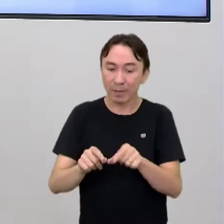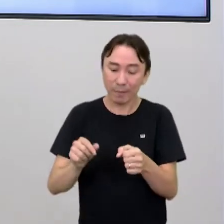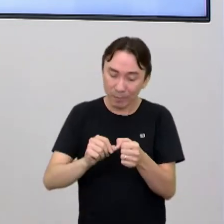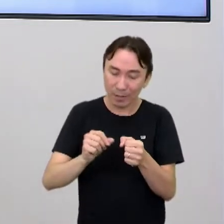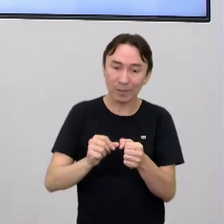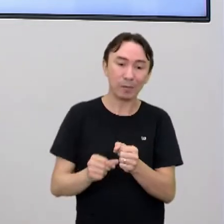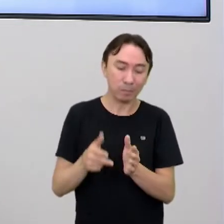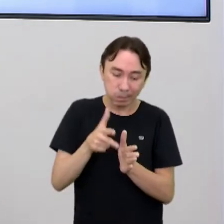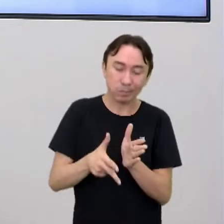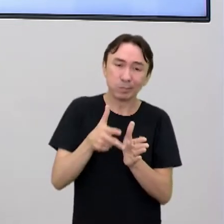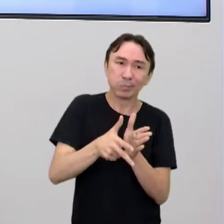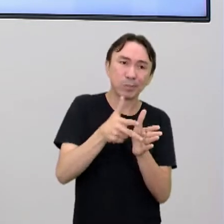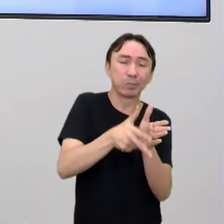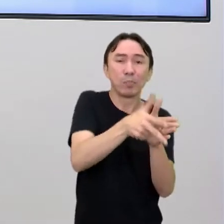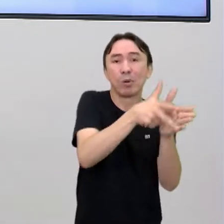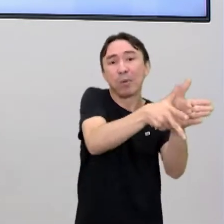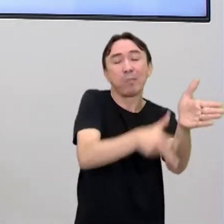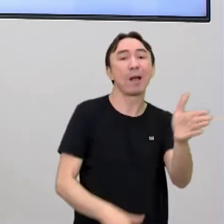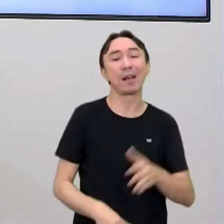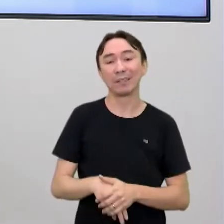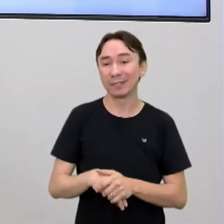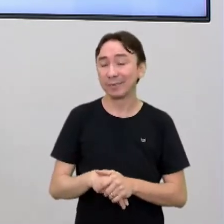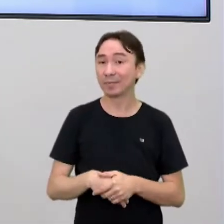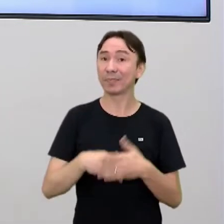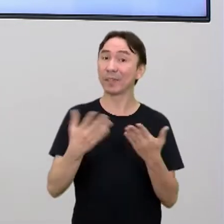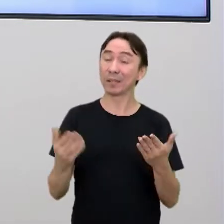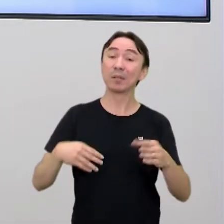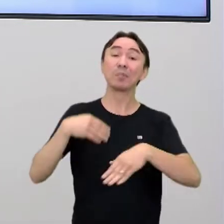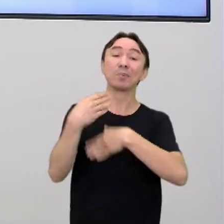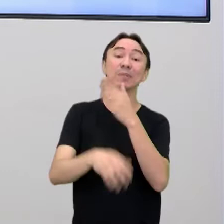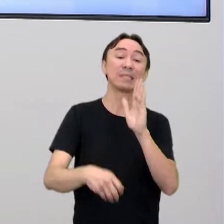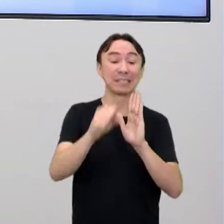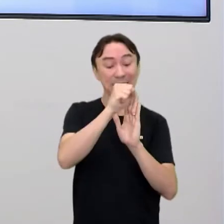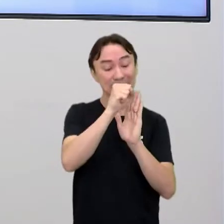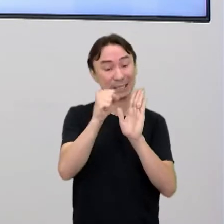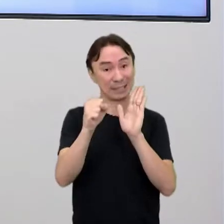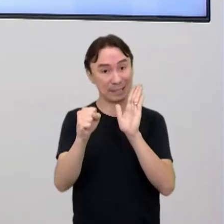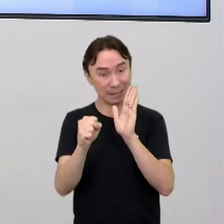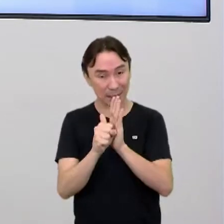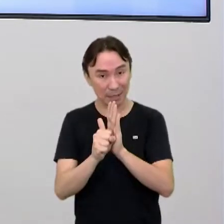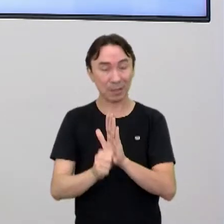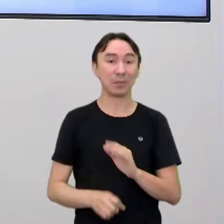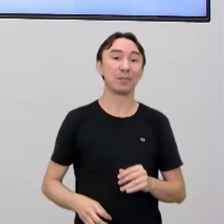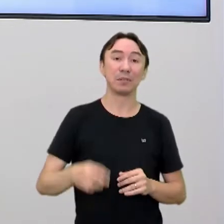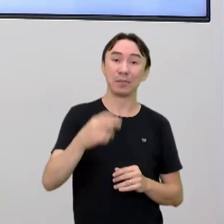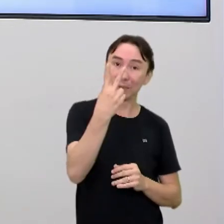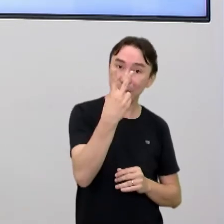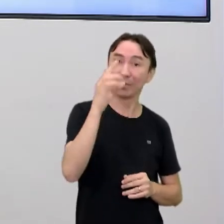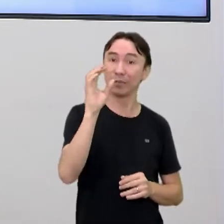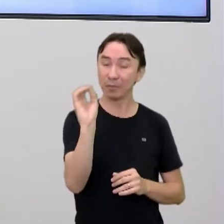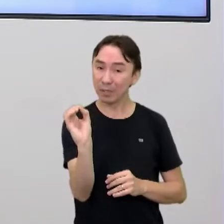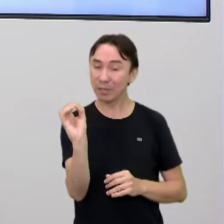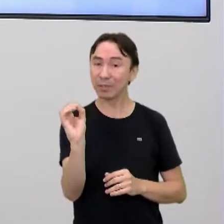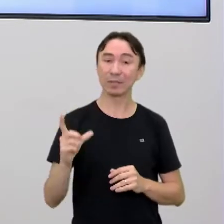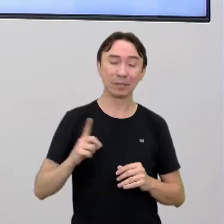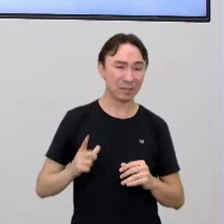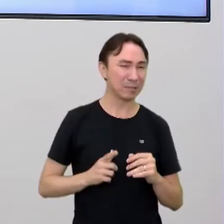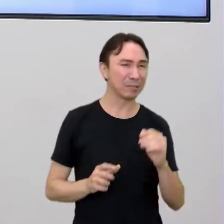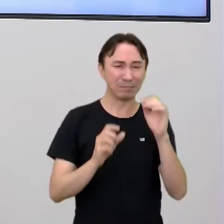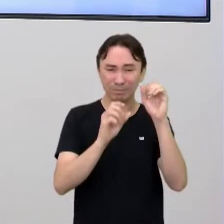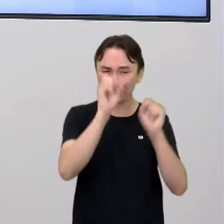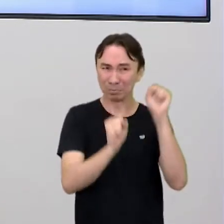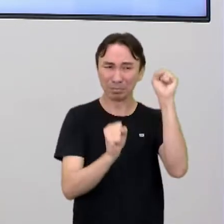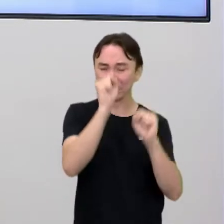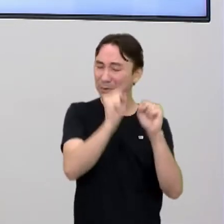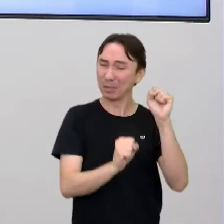esse processo todo, cada vez mais sequestrado pela produtividade industrial, se